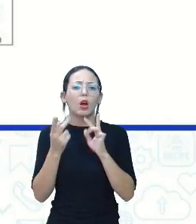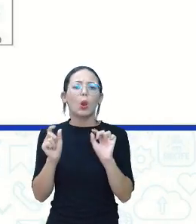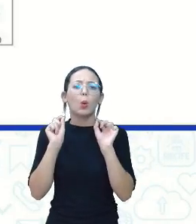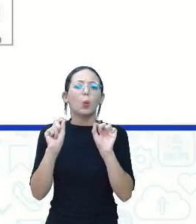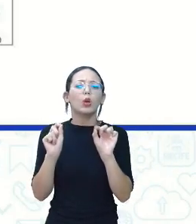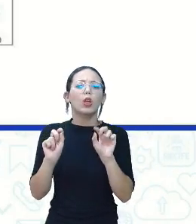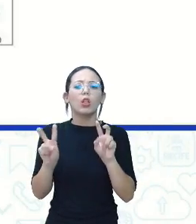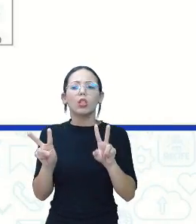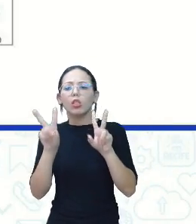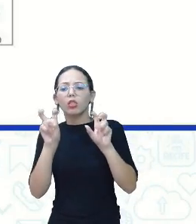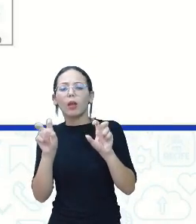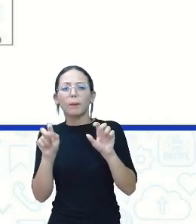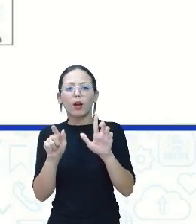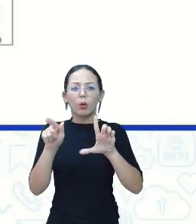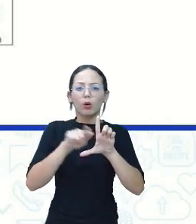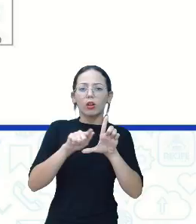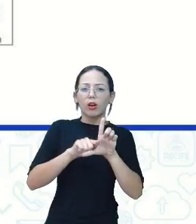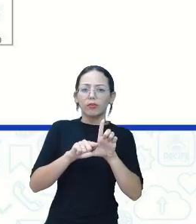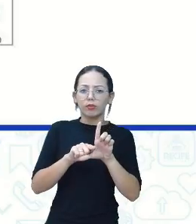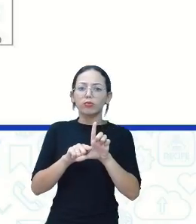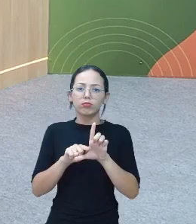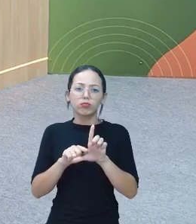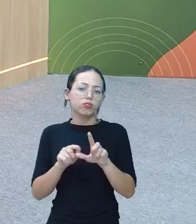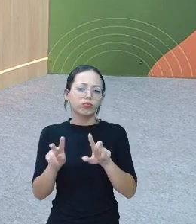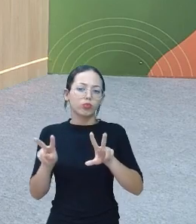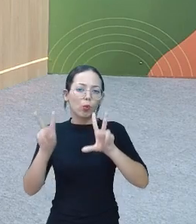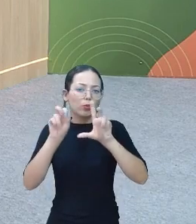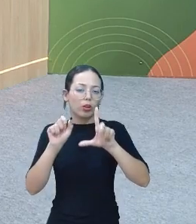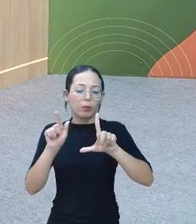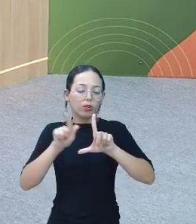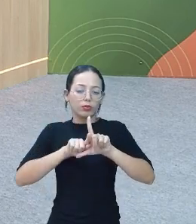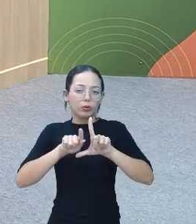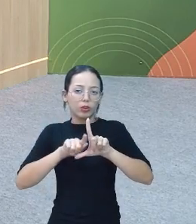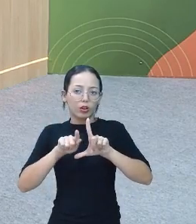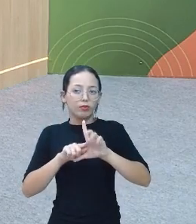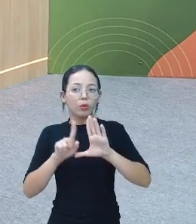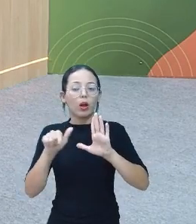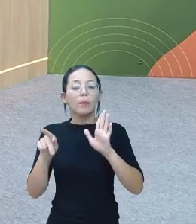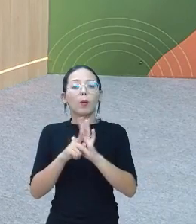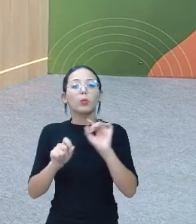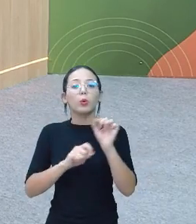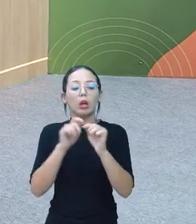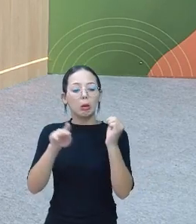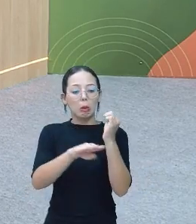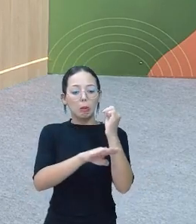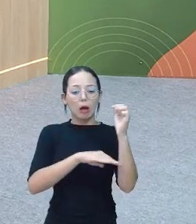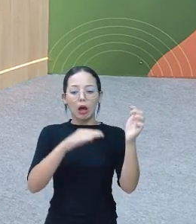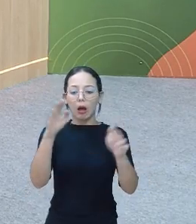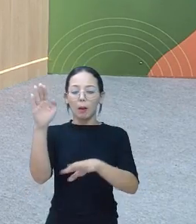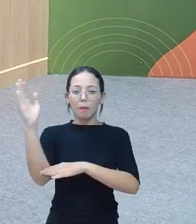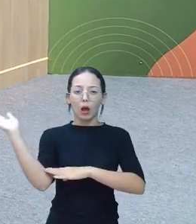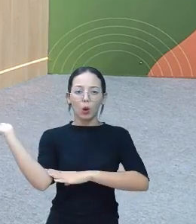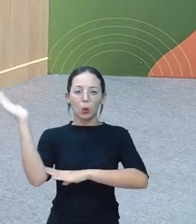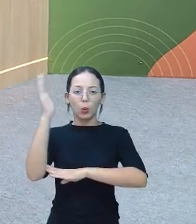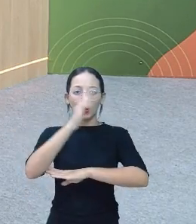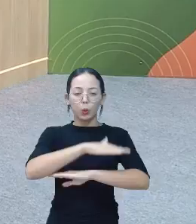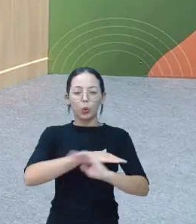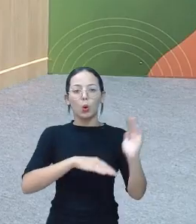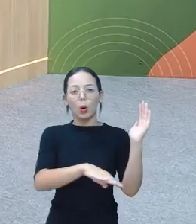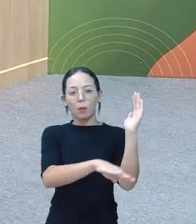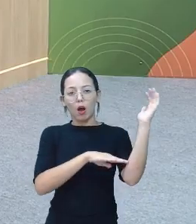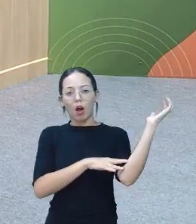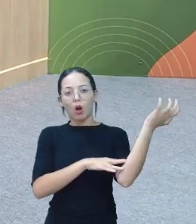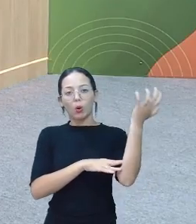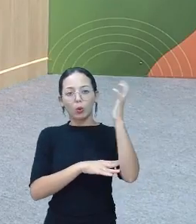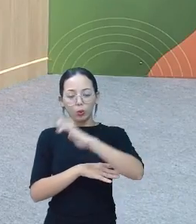se trata esse gráfico, tá certo? Ou seja, o tema do gráfico, nesse caso aí é o desmatamento da Amazônia. O outro elemento